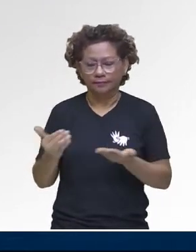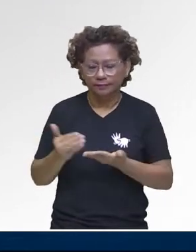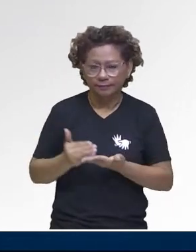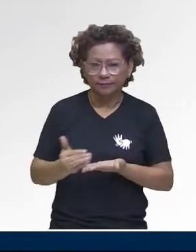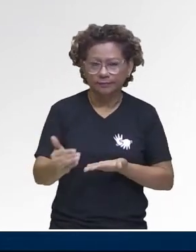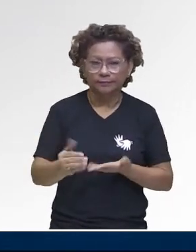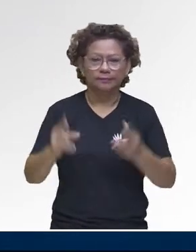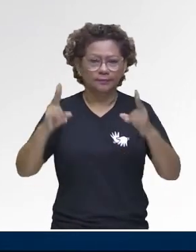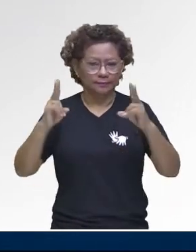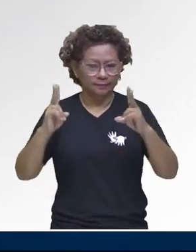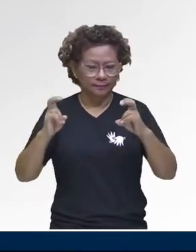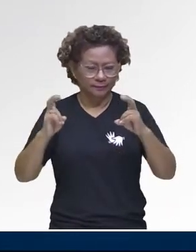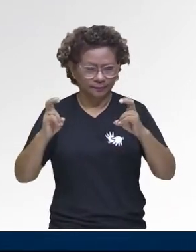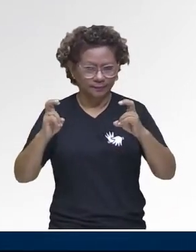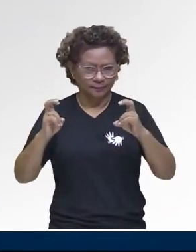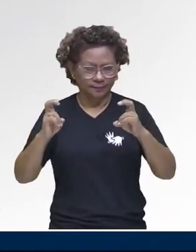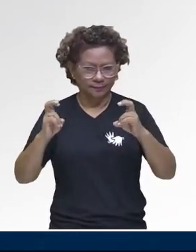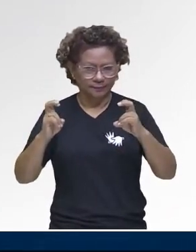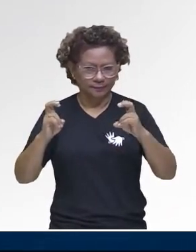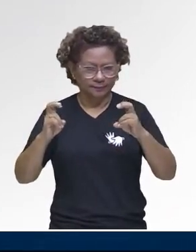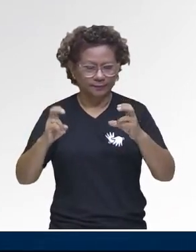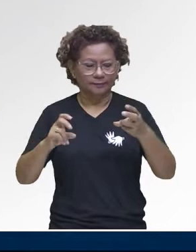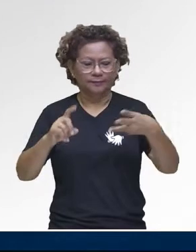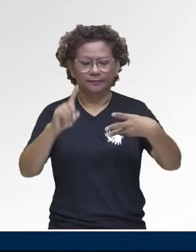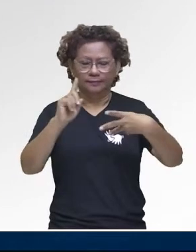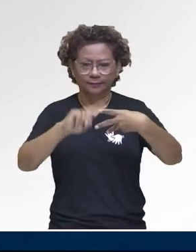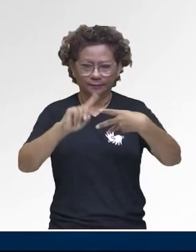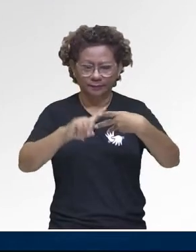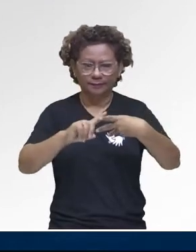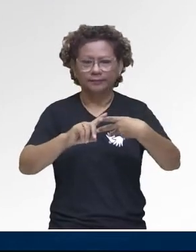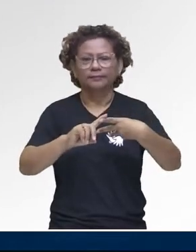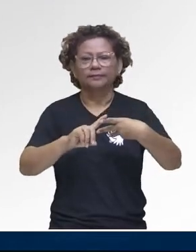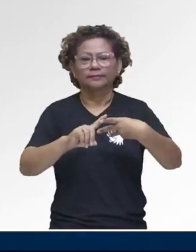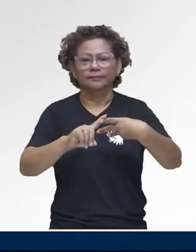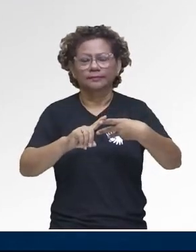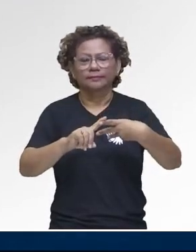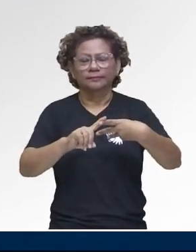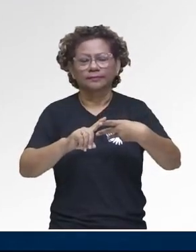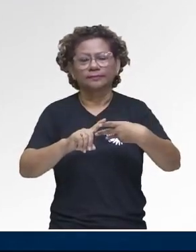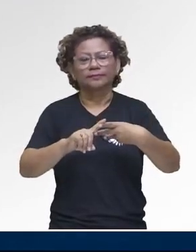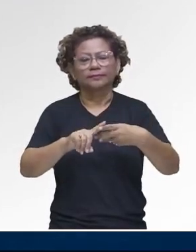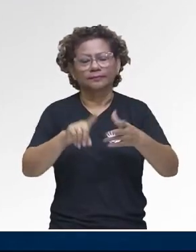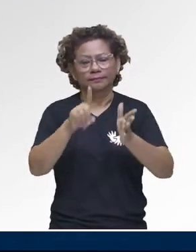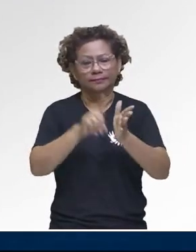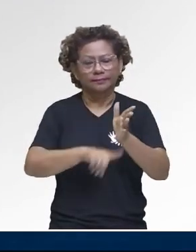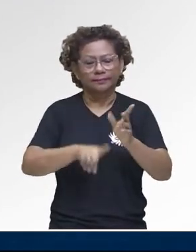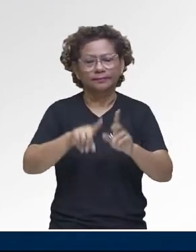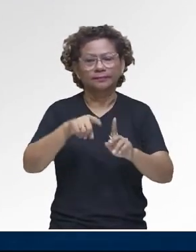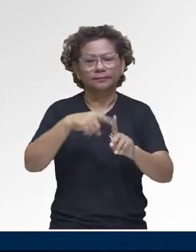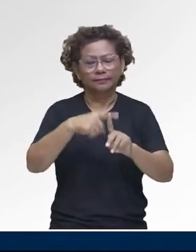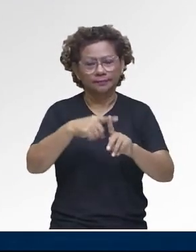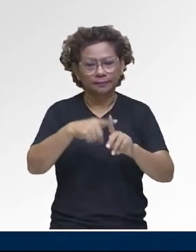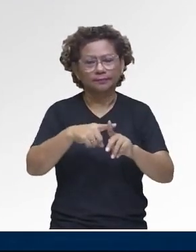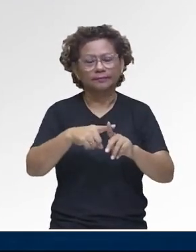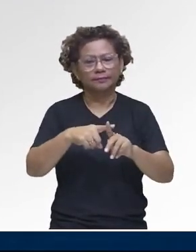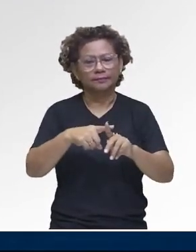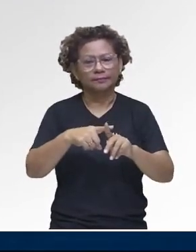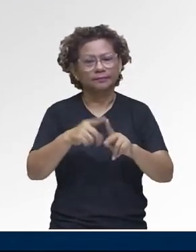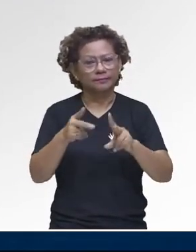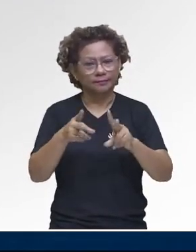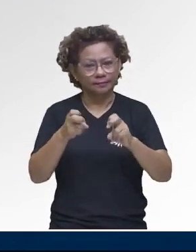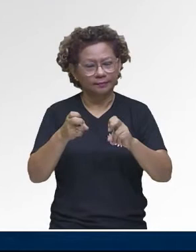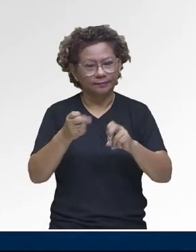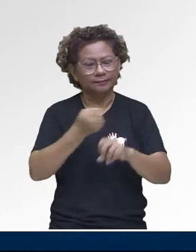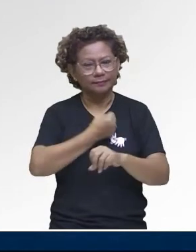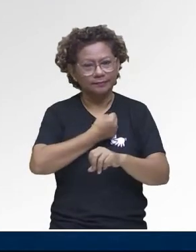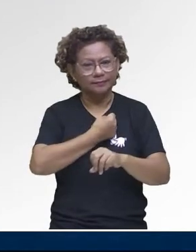então com as operações de soma e também subtração. Importante, né? Não só para as aulas daqui de matemática junto com vocês, mas